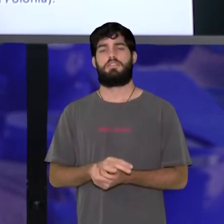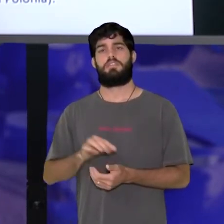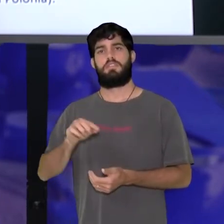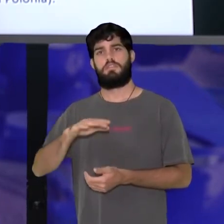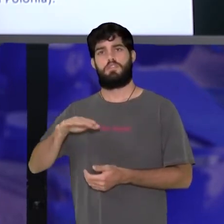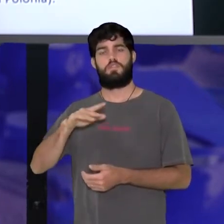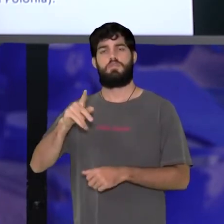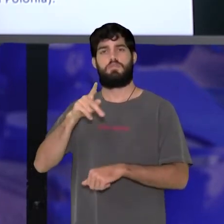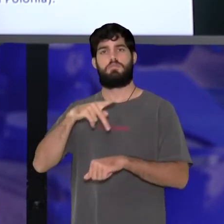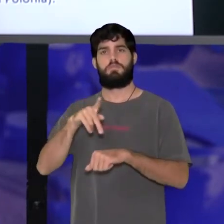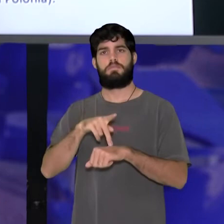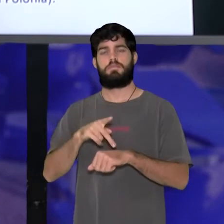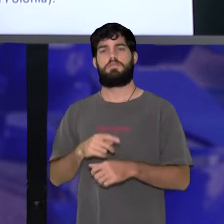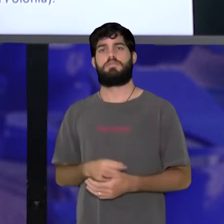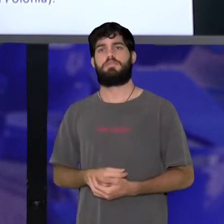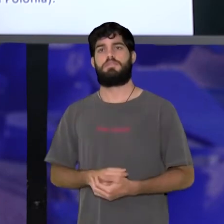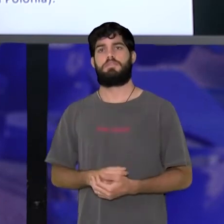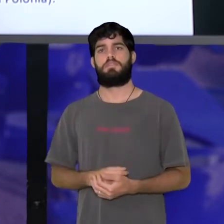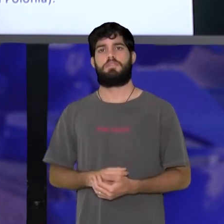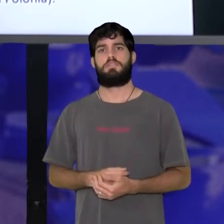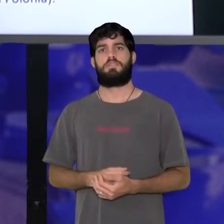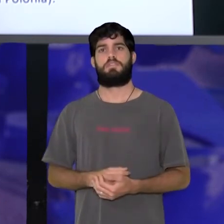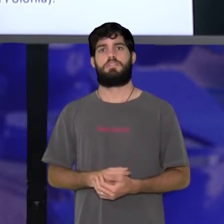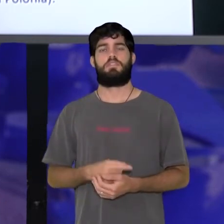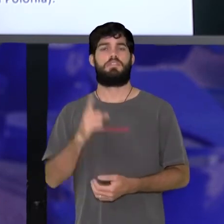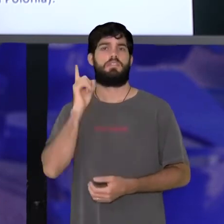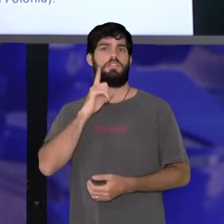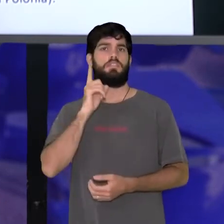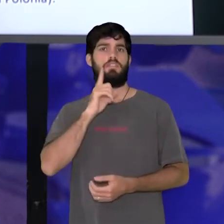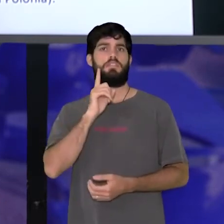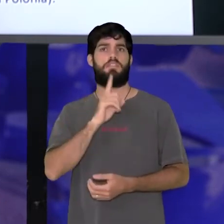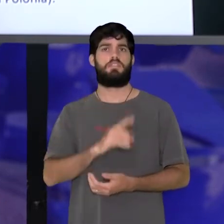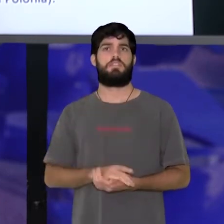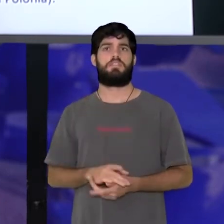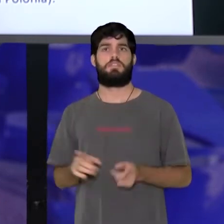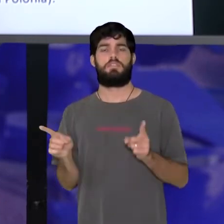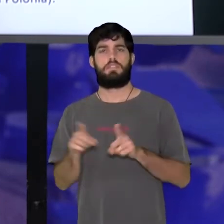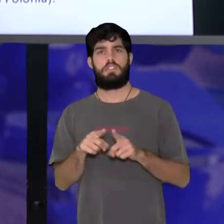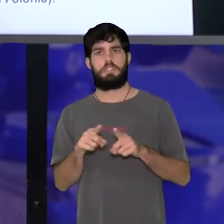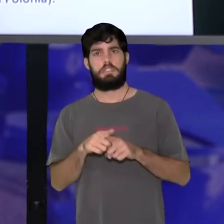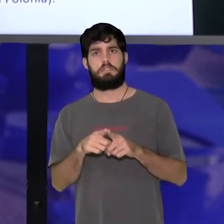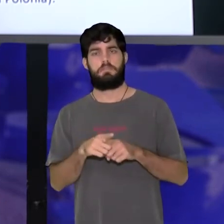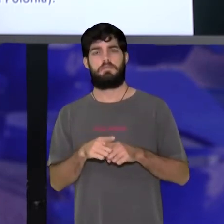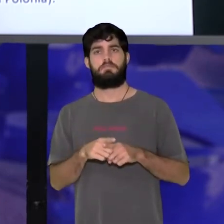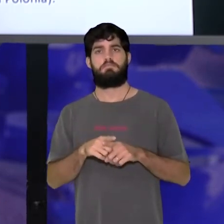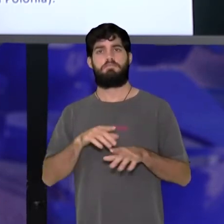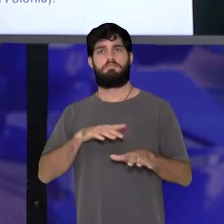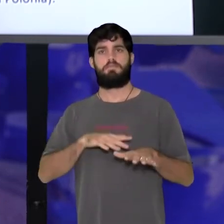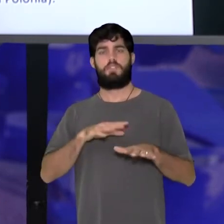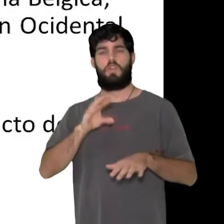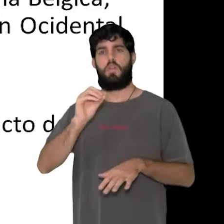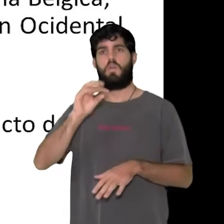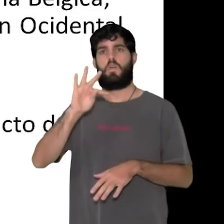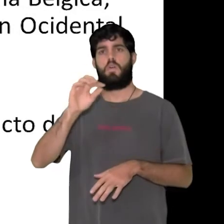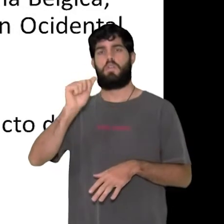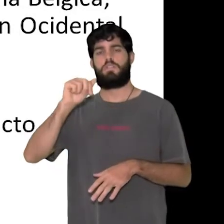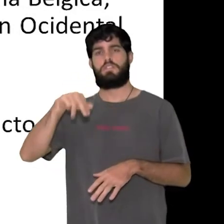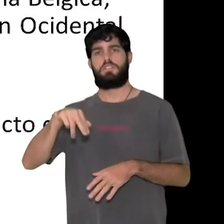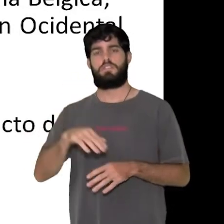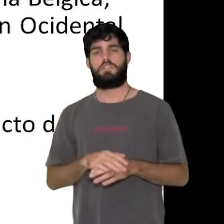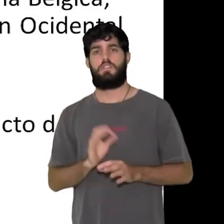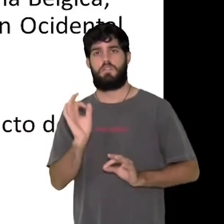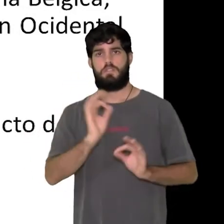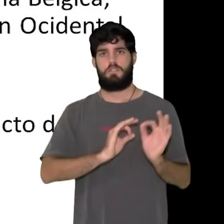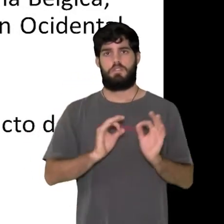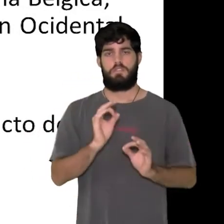países socialistas. Mas os Estados Unidos fizeram um plano militar também. A OTAN, Organização